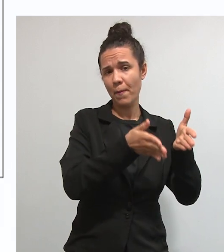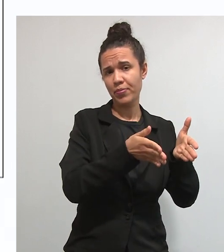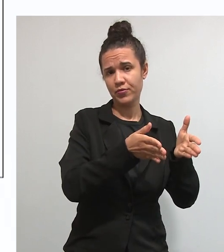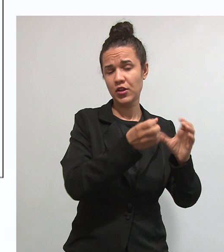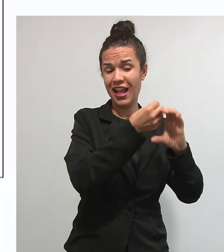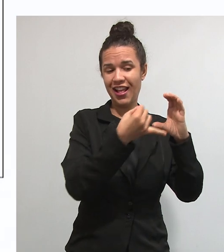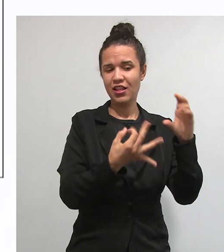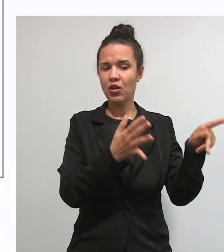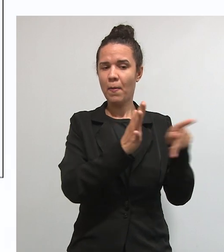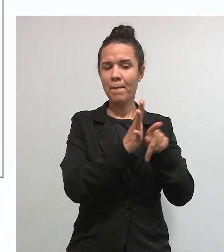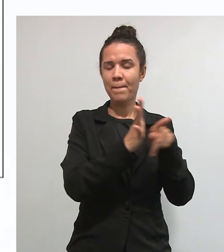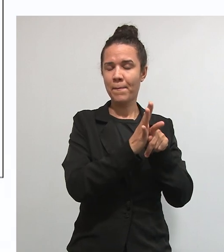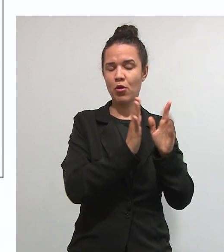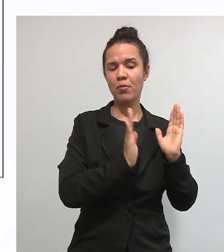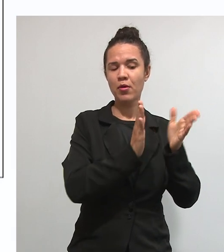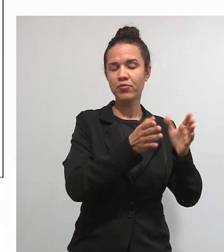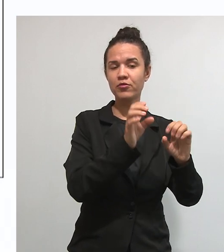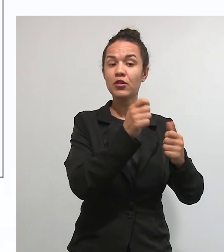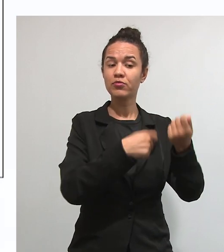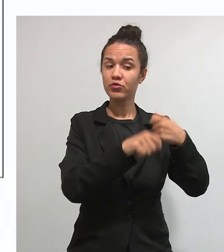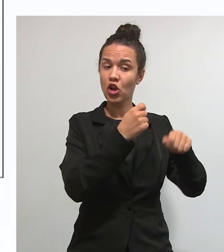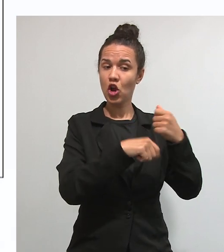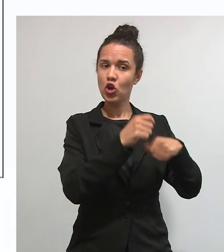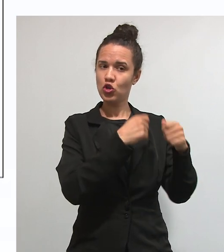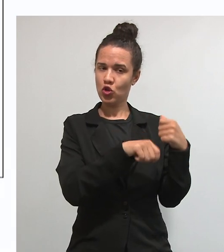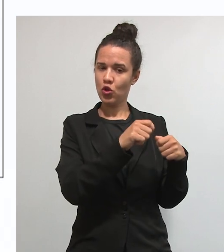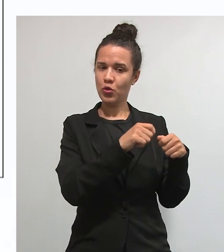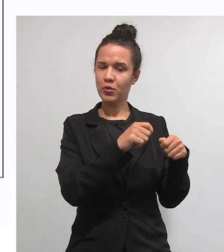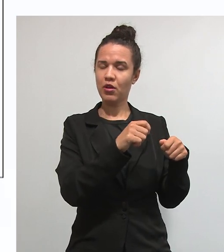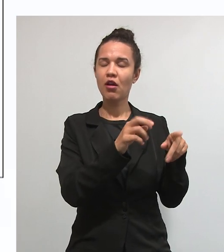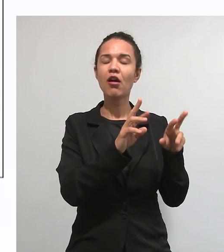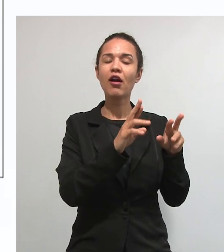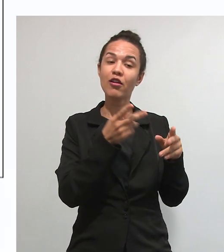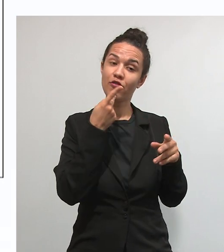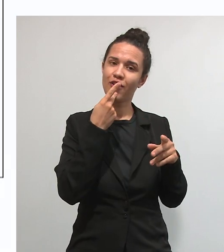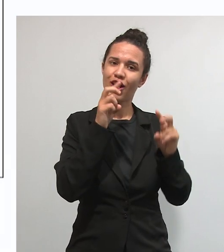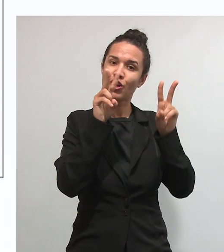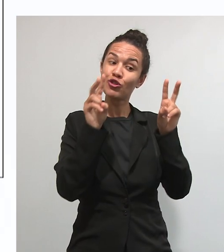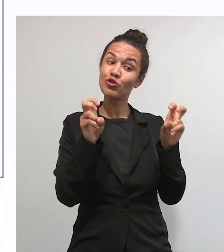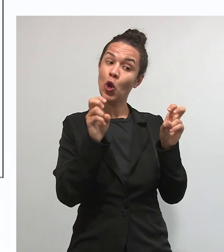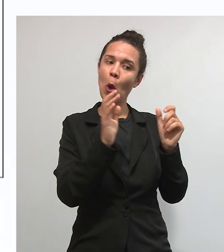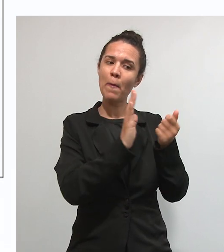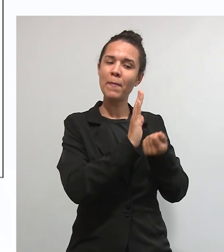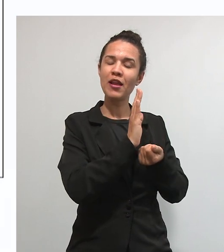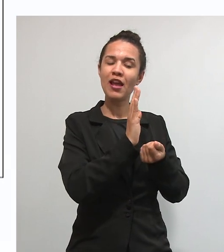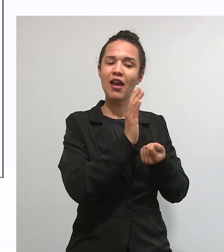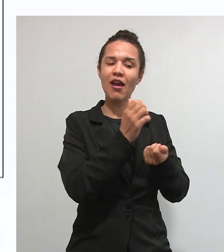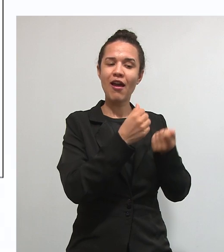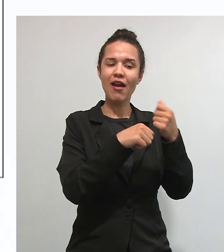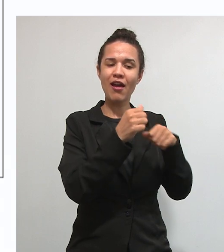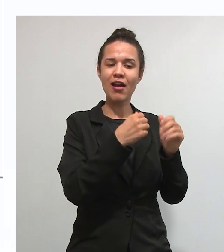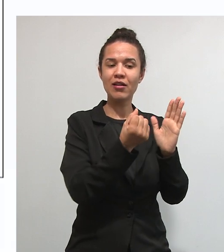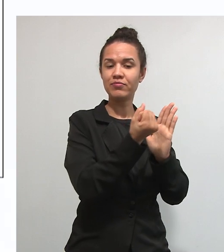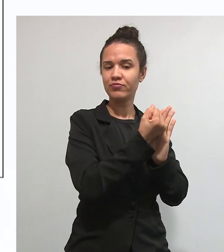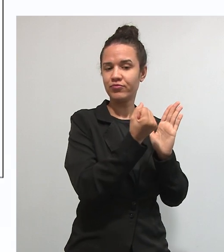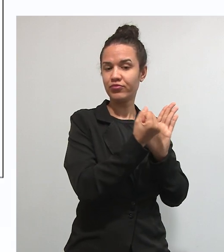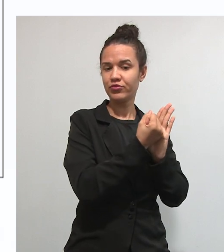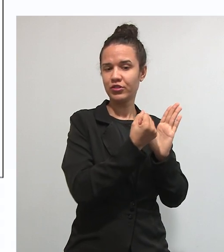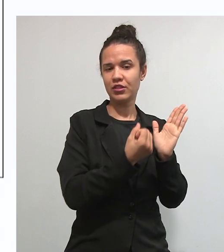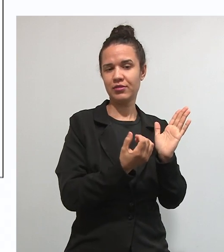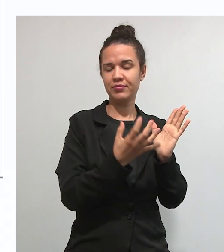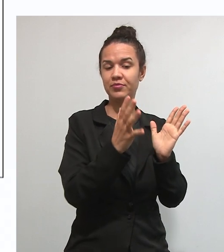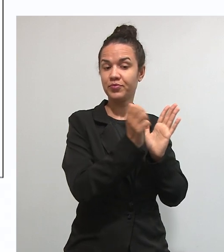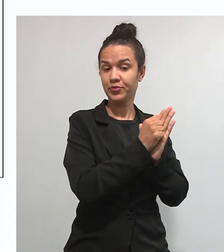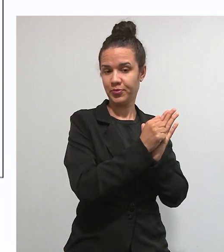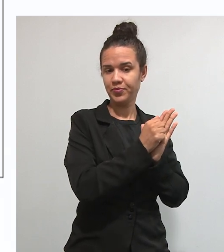aqui econômica e de origem, isso quando se fala da receita. E é também demonstrado aqui os valores